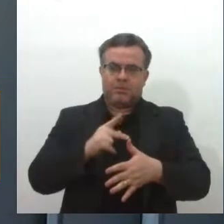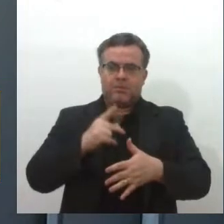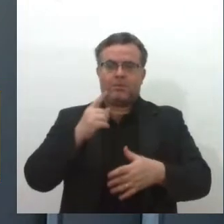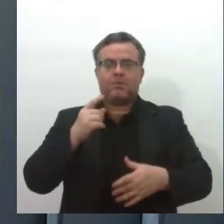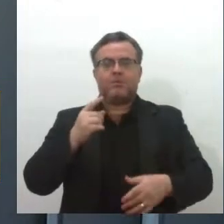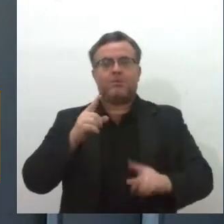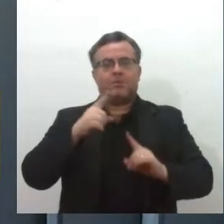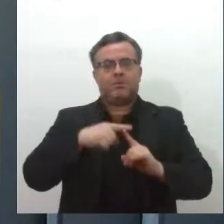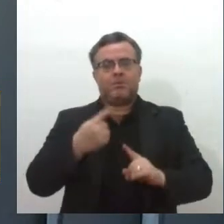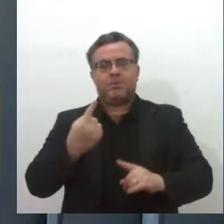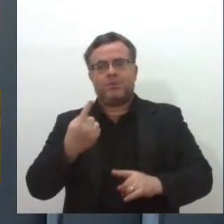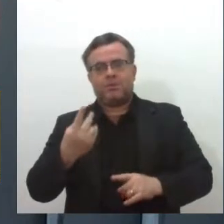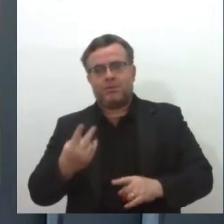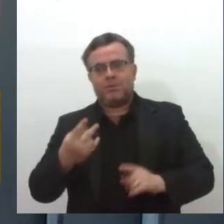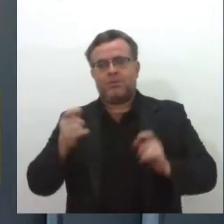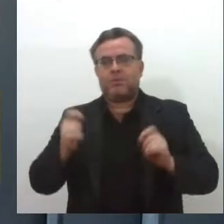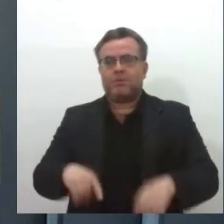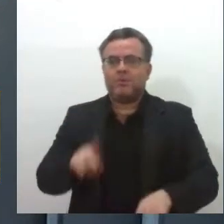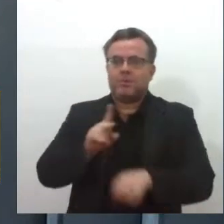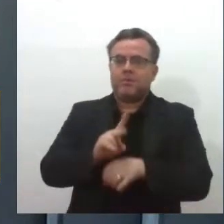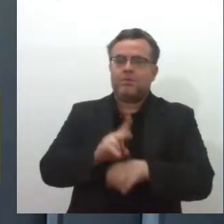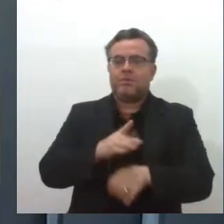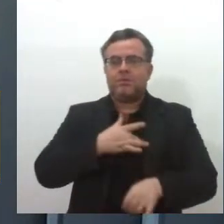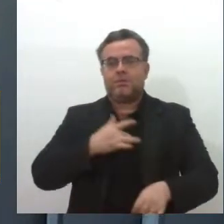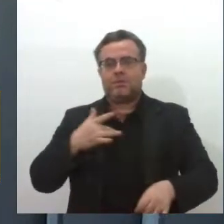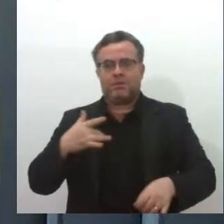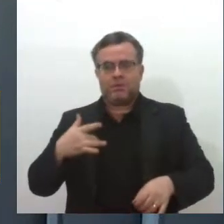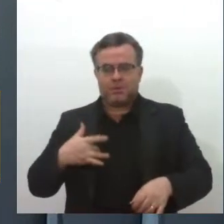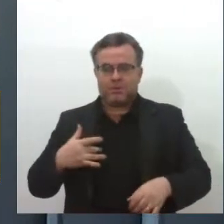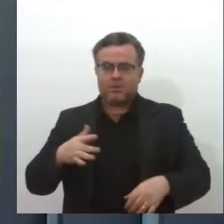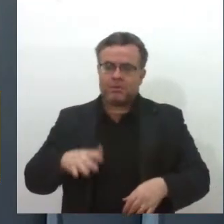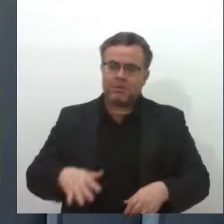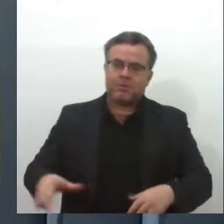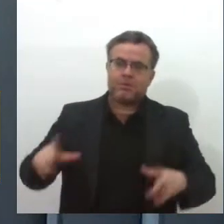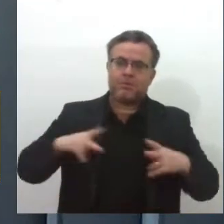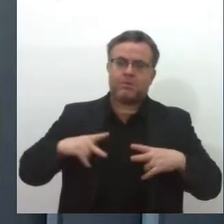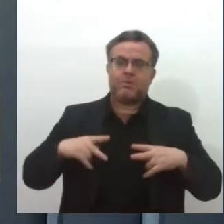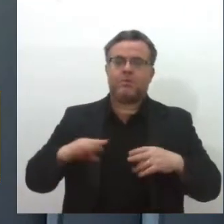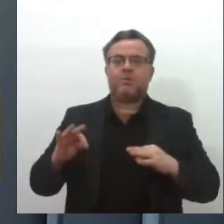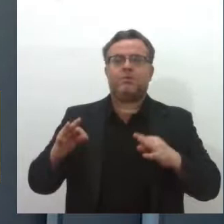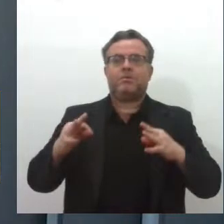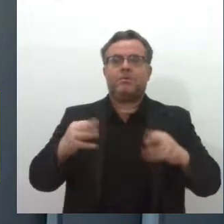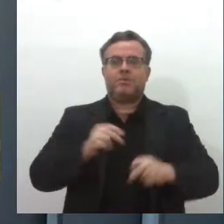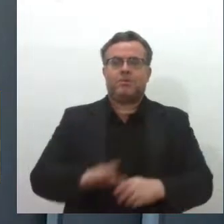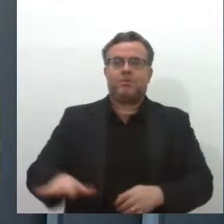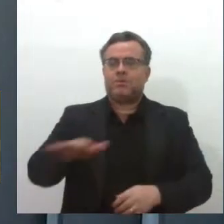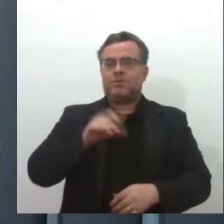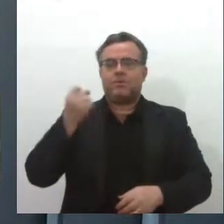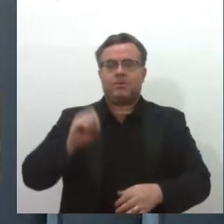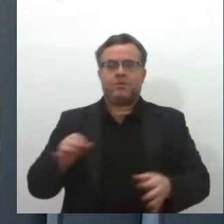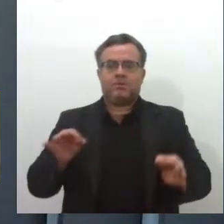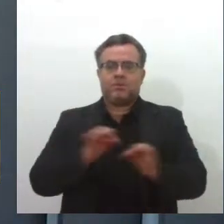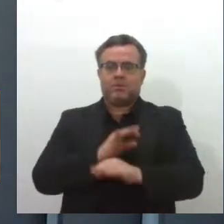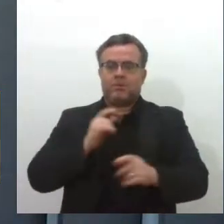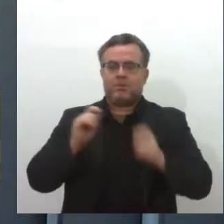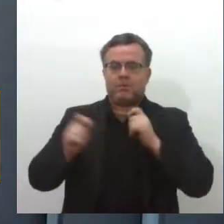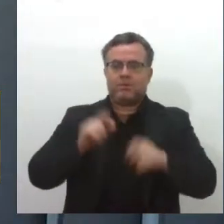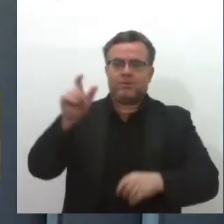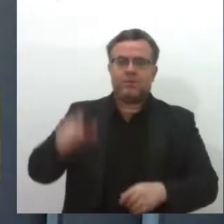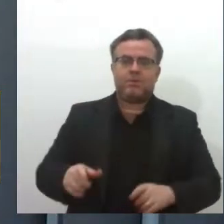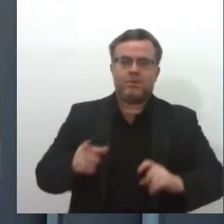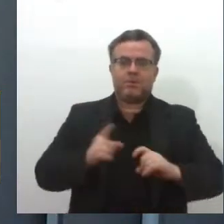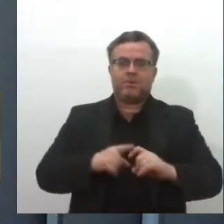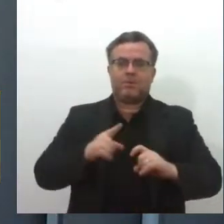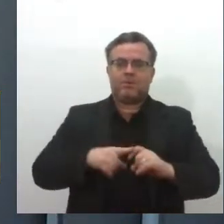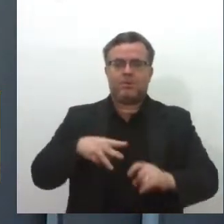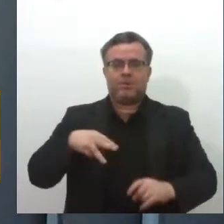nos estabelecimentos assistenciais de saúde da rede pública e privada em todo o estado. Sobre esse assunto, eu converso agora com a médica